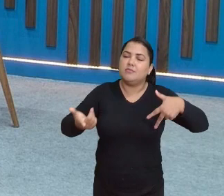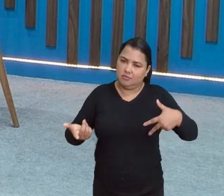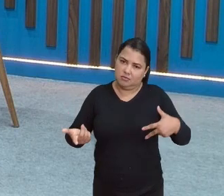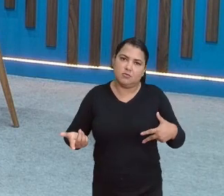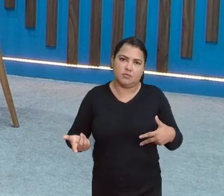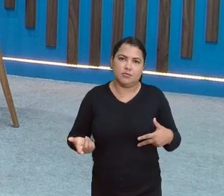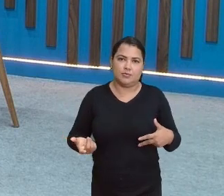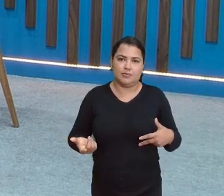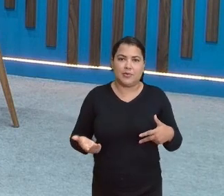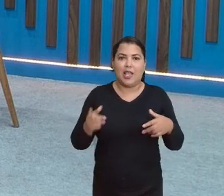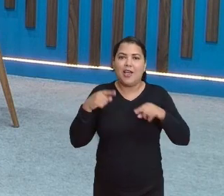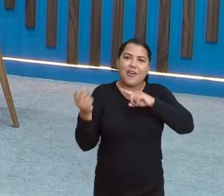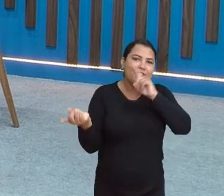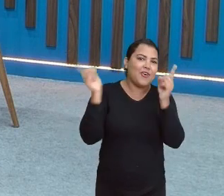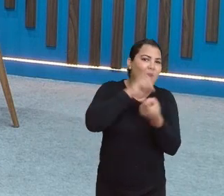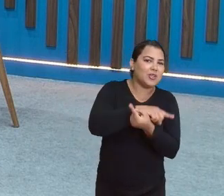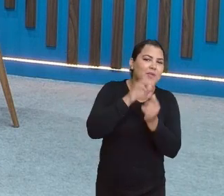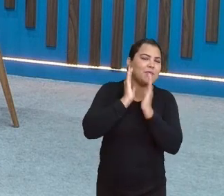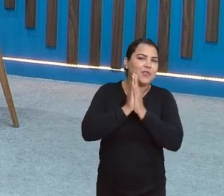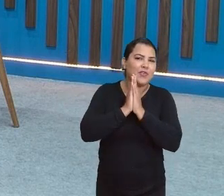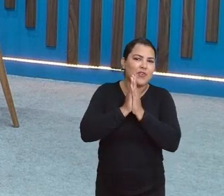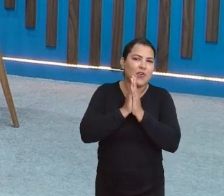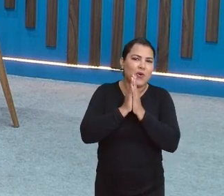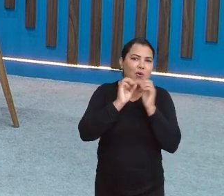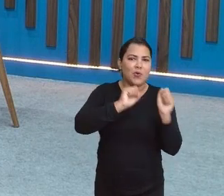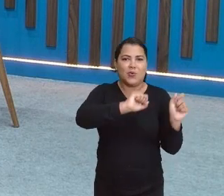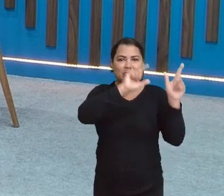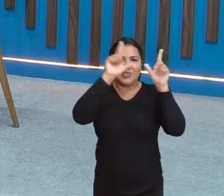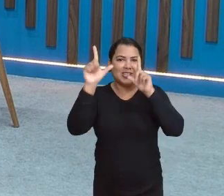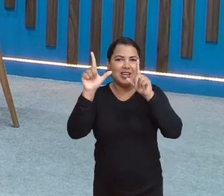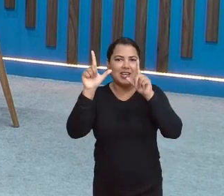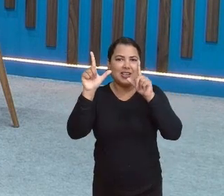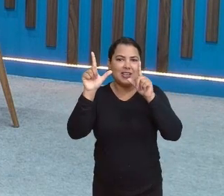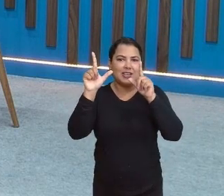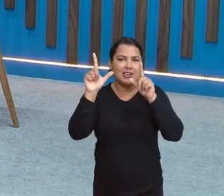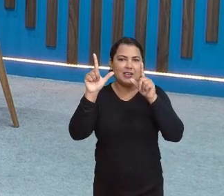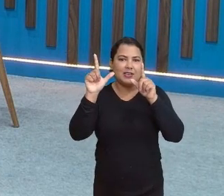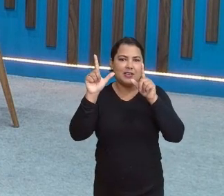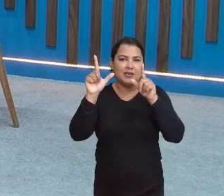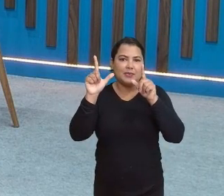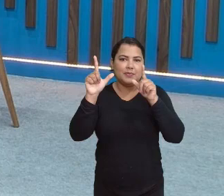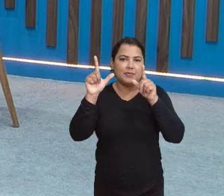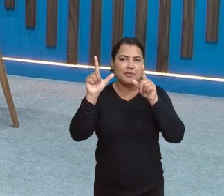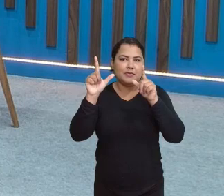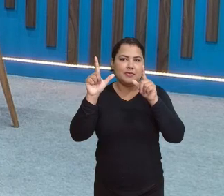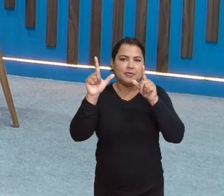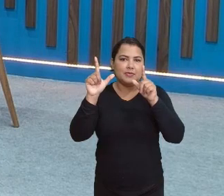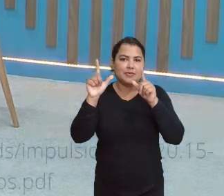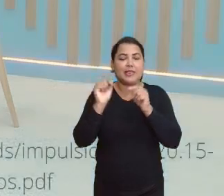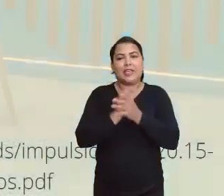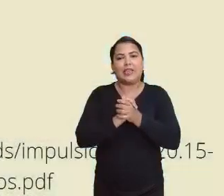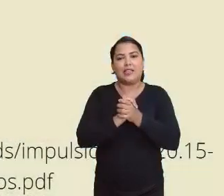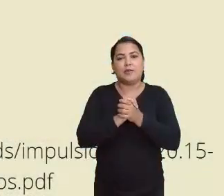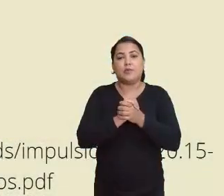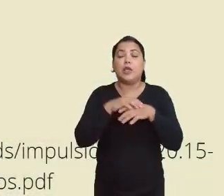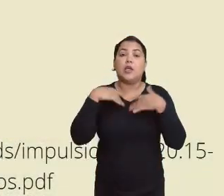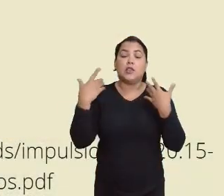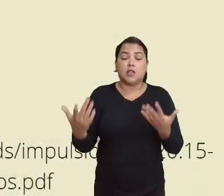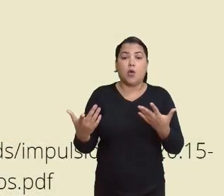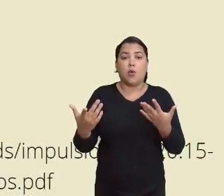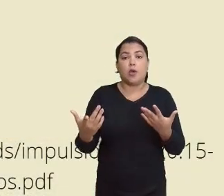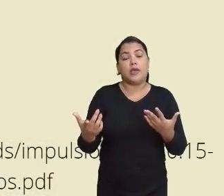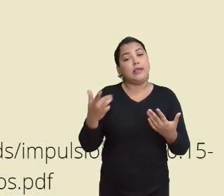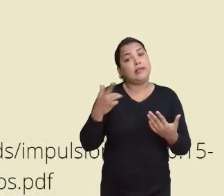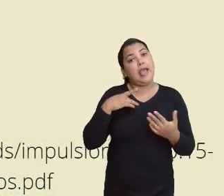alguma parte... Eita, pode voltar aí, por favor? Eu passei aqui sem querer. Pode voltar, bem muito. Então,